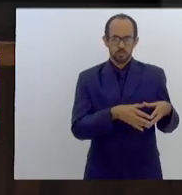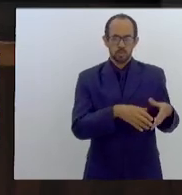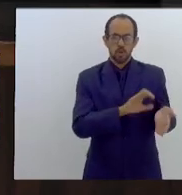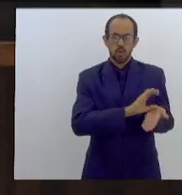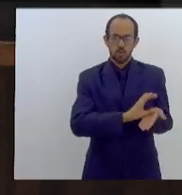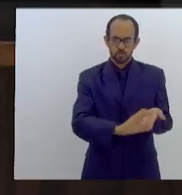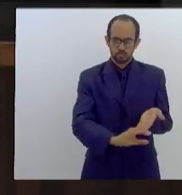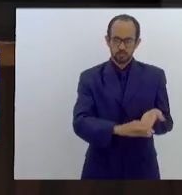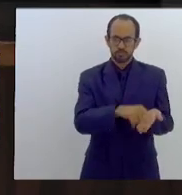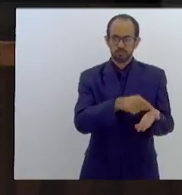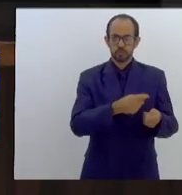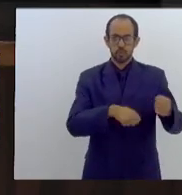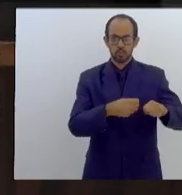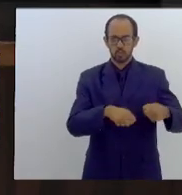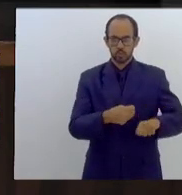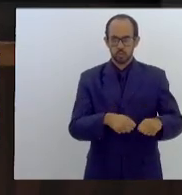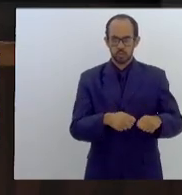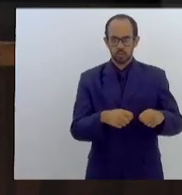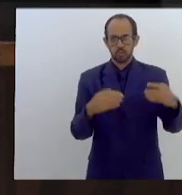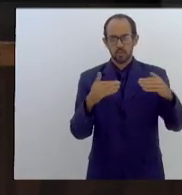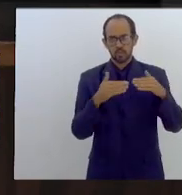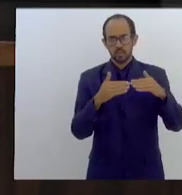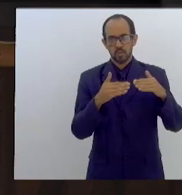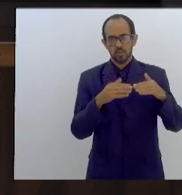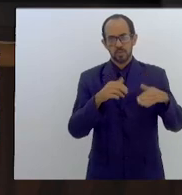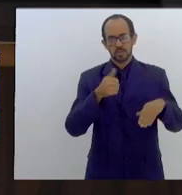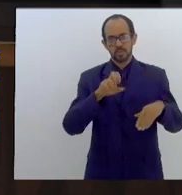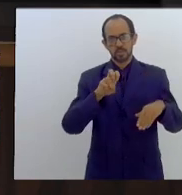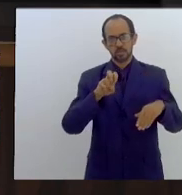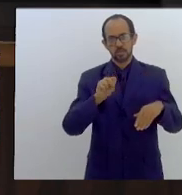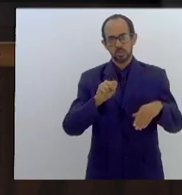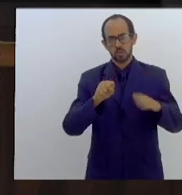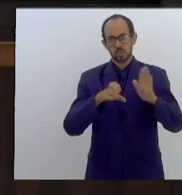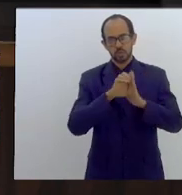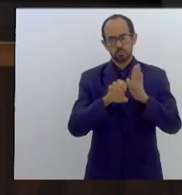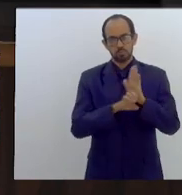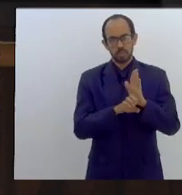Financeira e Controle, favorável a 158 emendas, favorável com